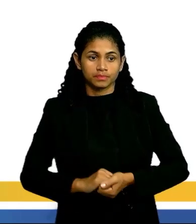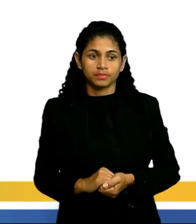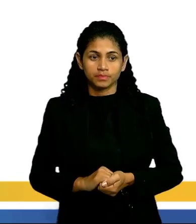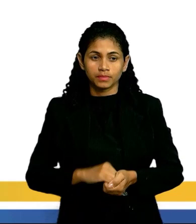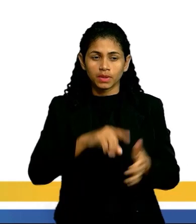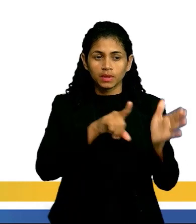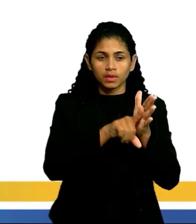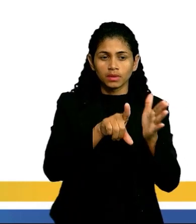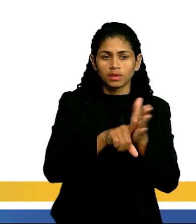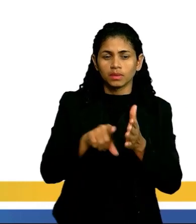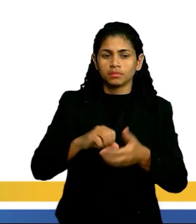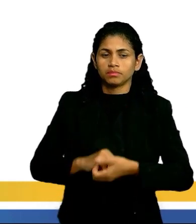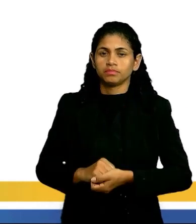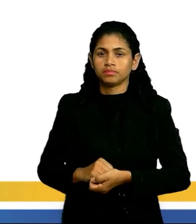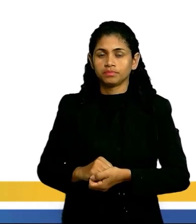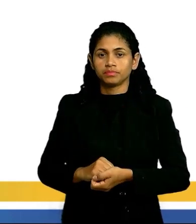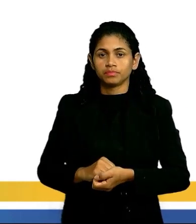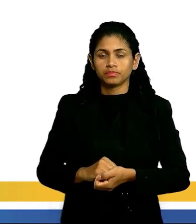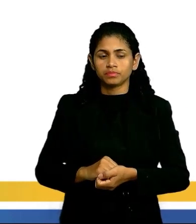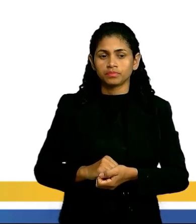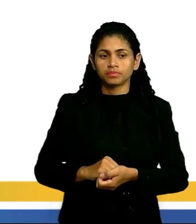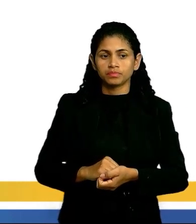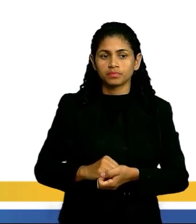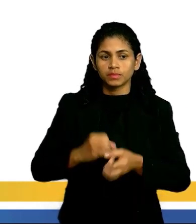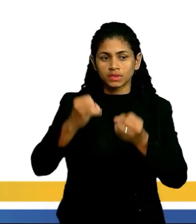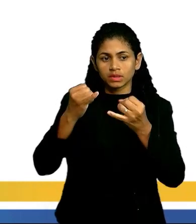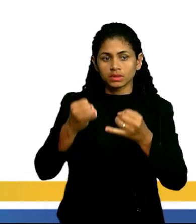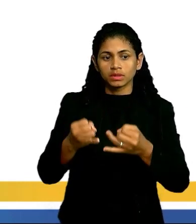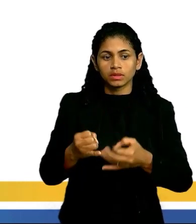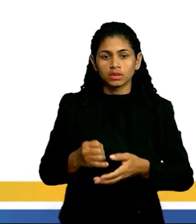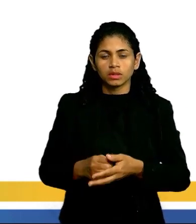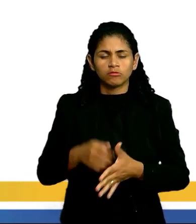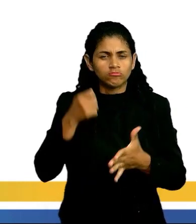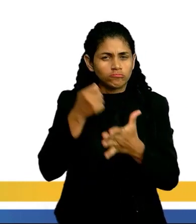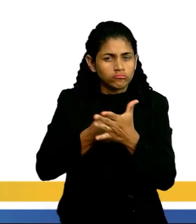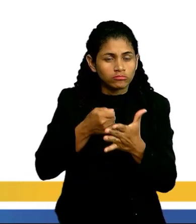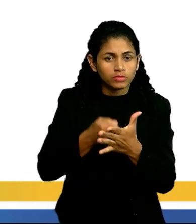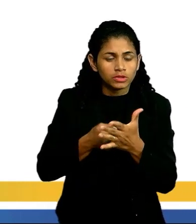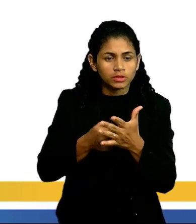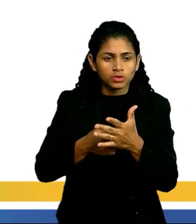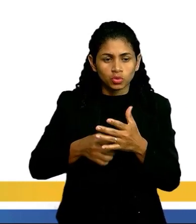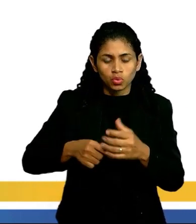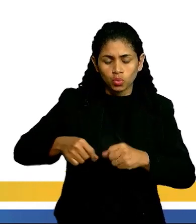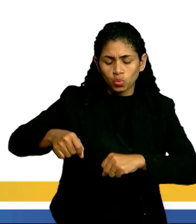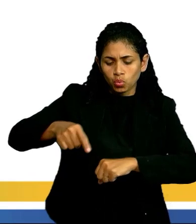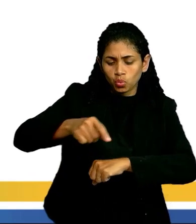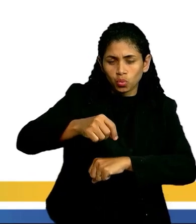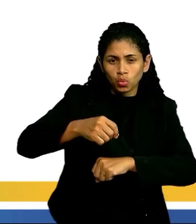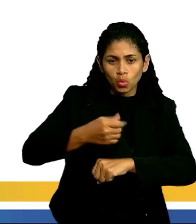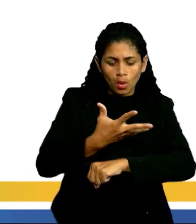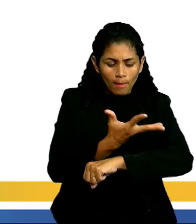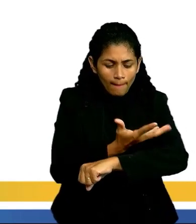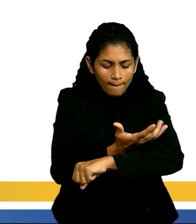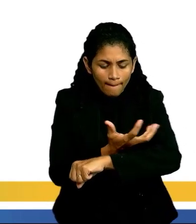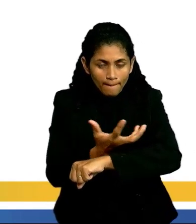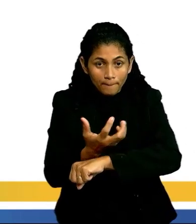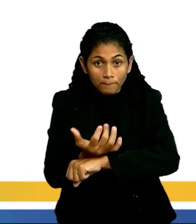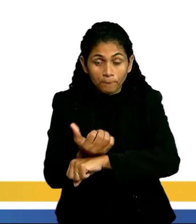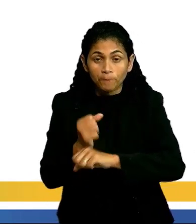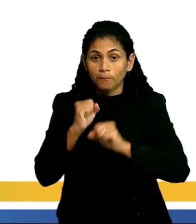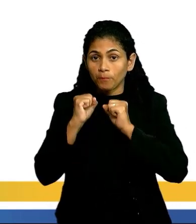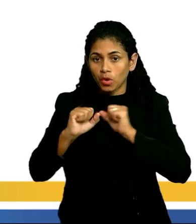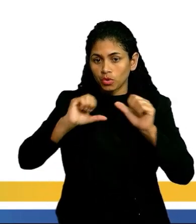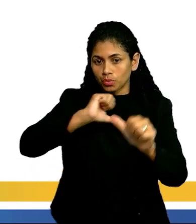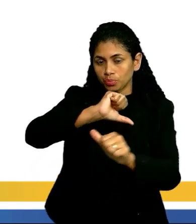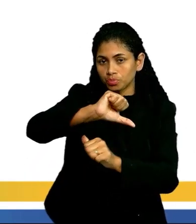questão diz o seguinte: a aplicação excessiva de fertilizantes nitrogenados na agricultura pode acarretar alterações no solo e na água